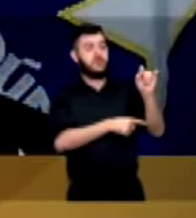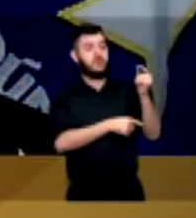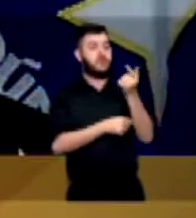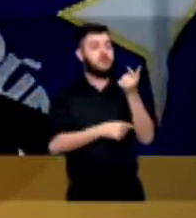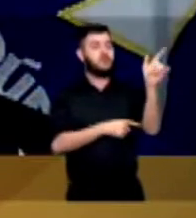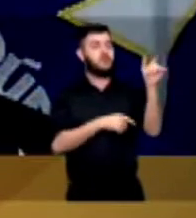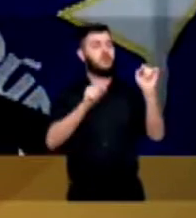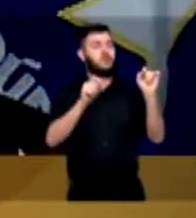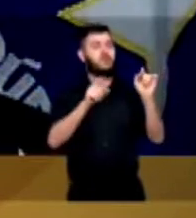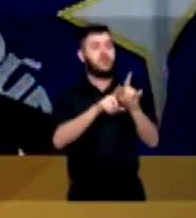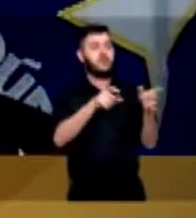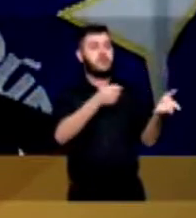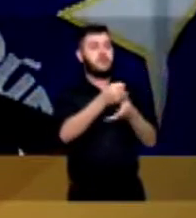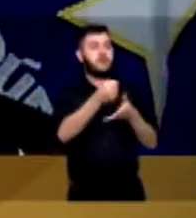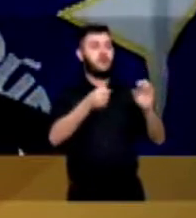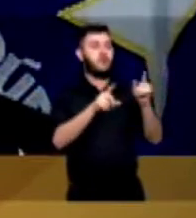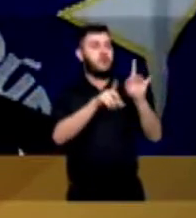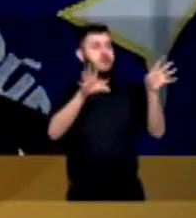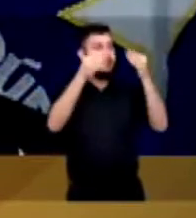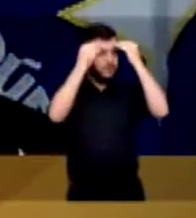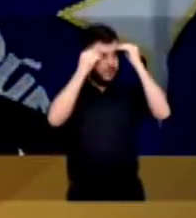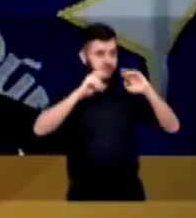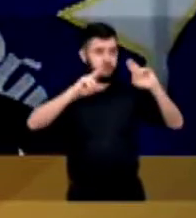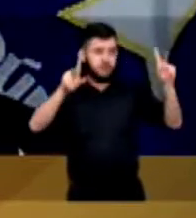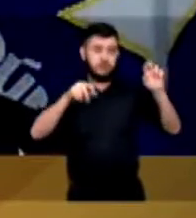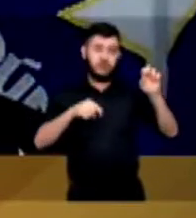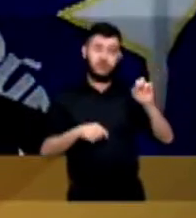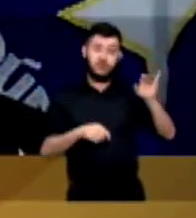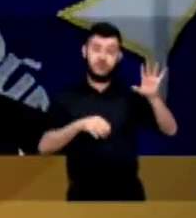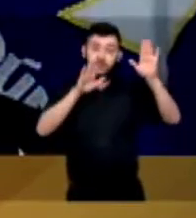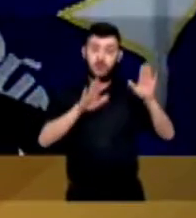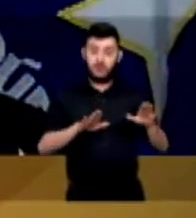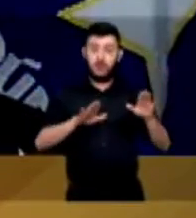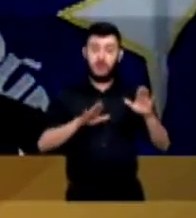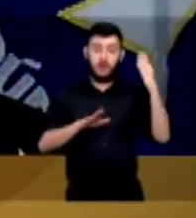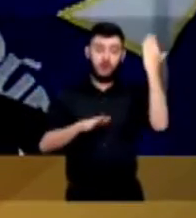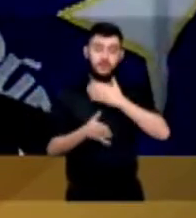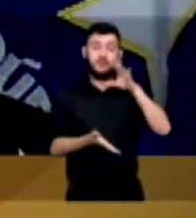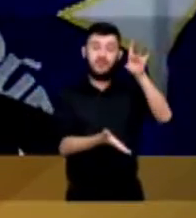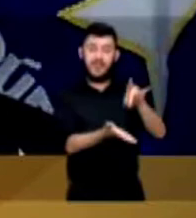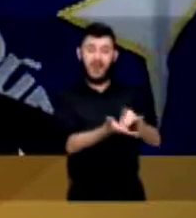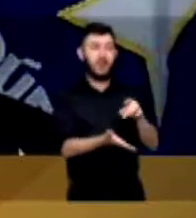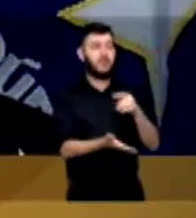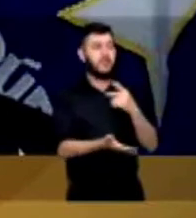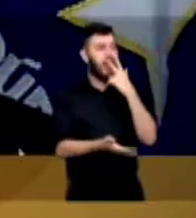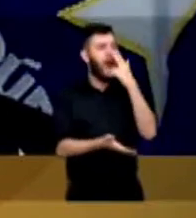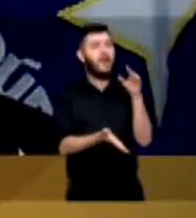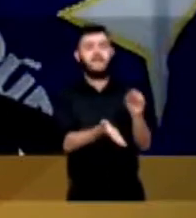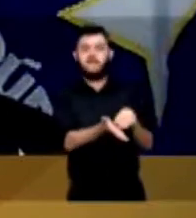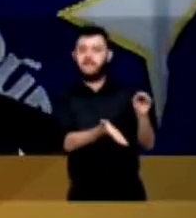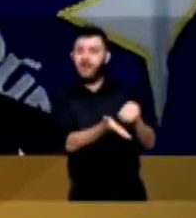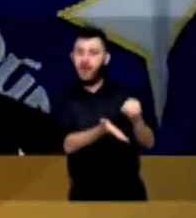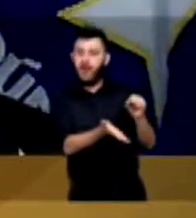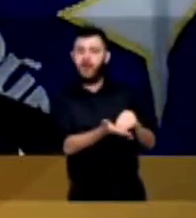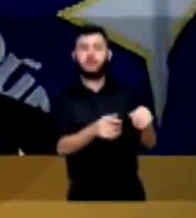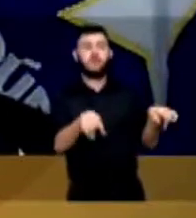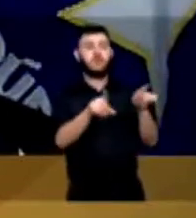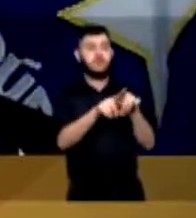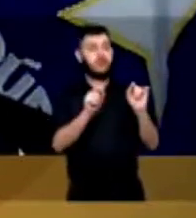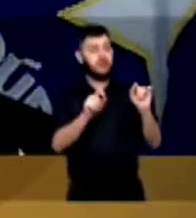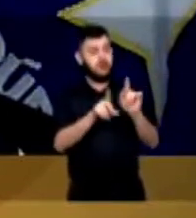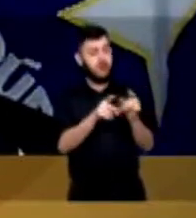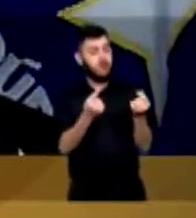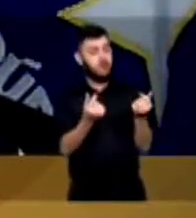outras balizas. Se ficar evidenciado, em concreto, que o adimplemento do valor total